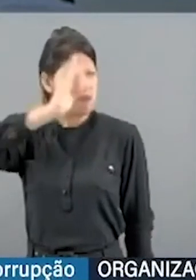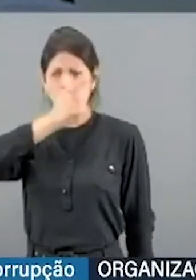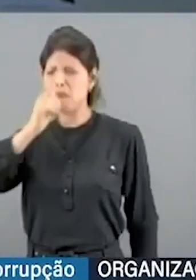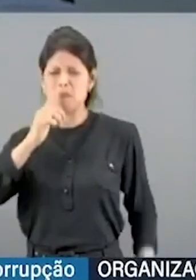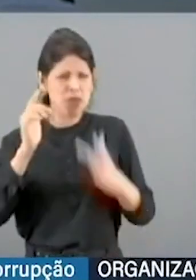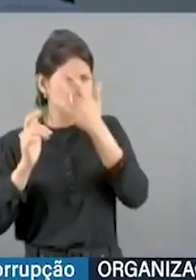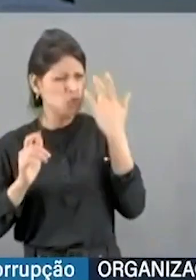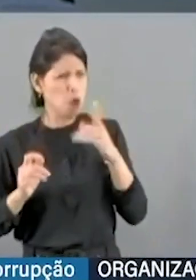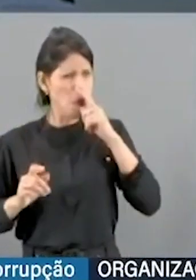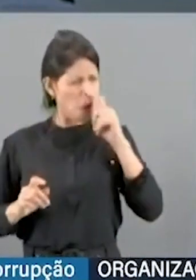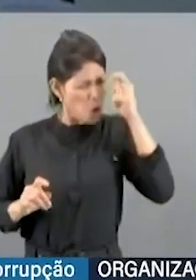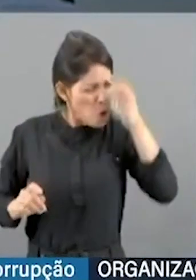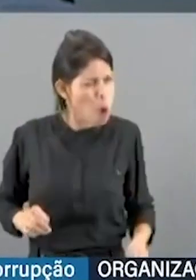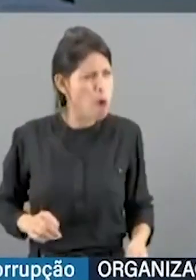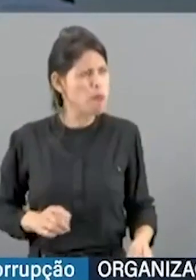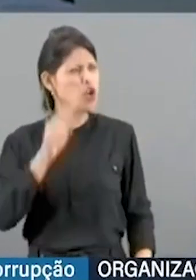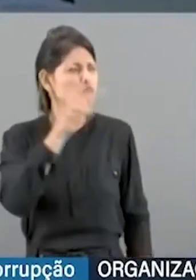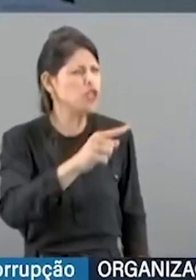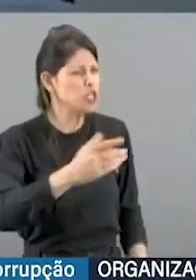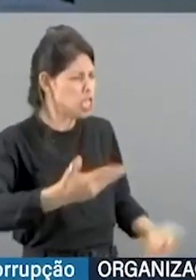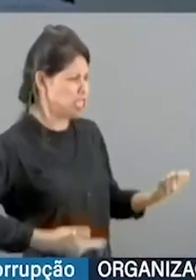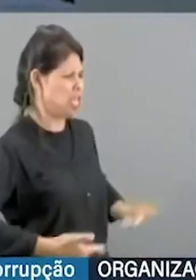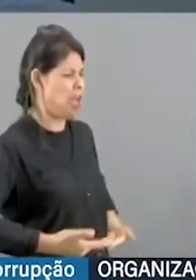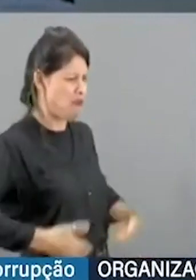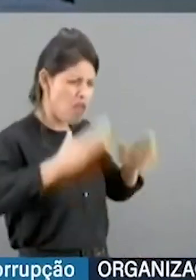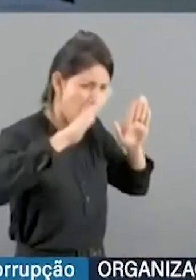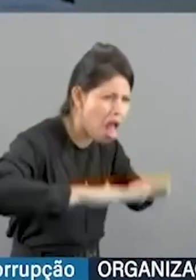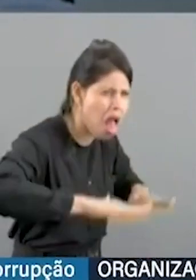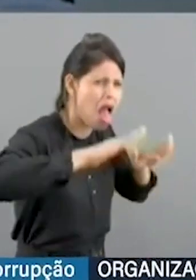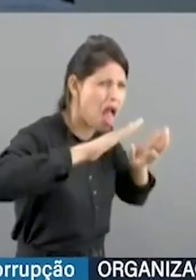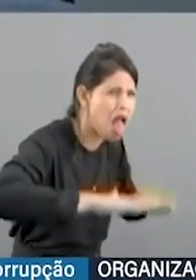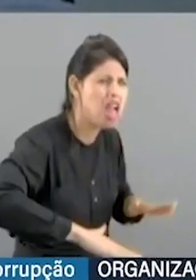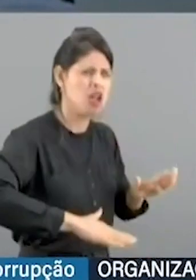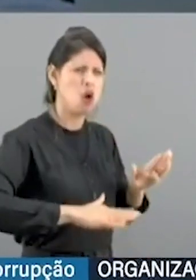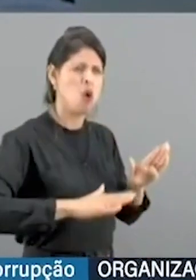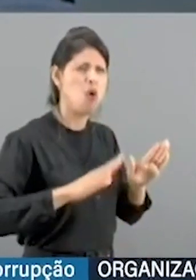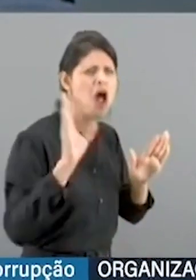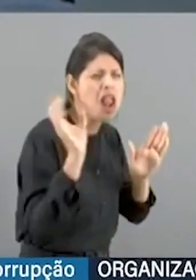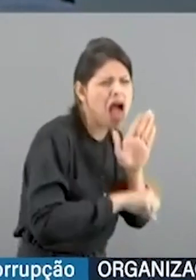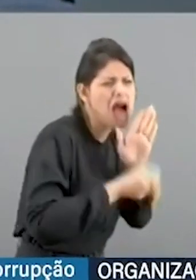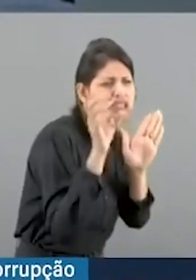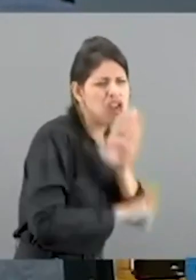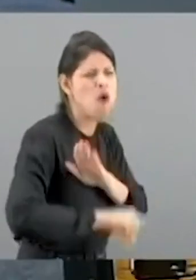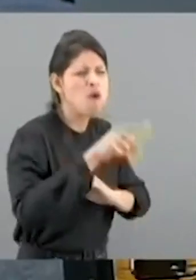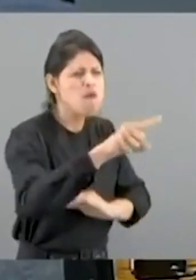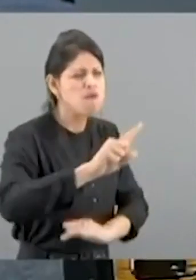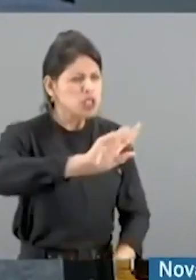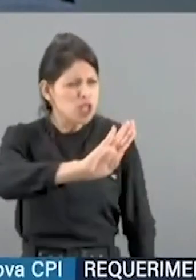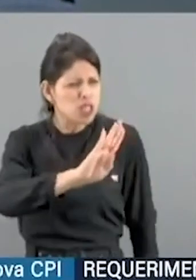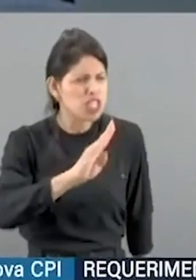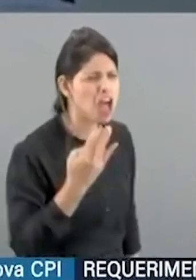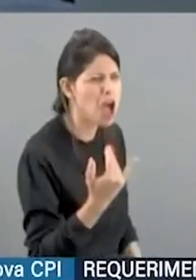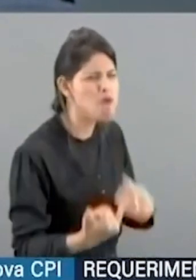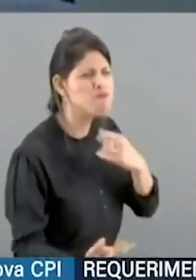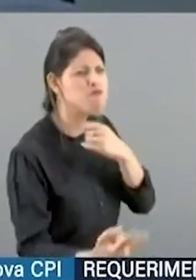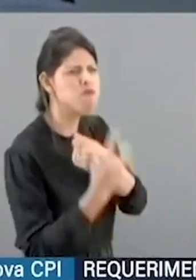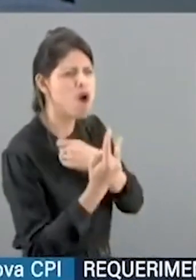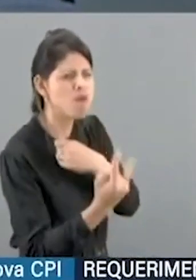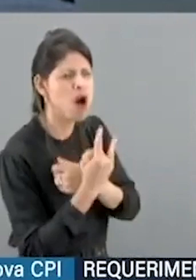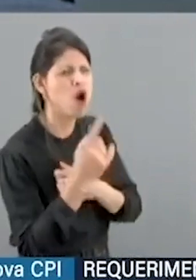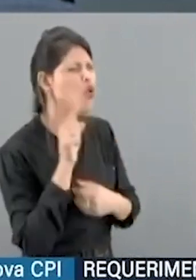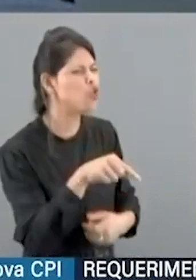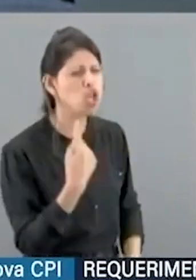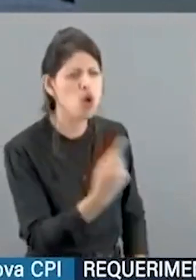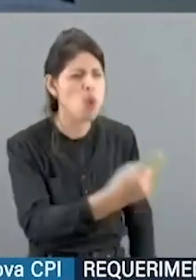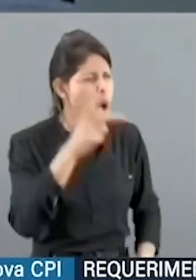e o senhor hoje serve um ladrão e o senhor traiu seu povo o senhor tinha todas as condições de